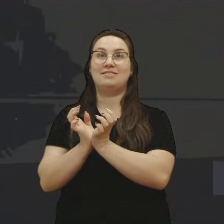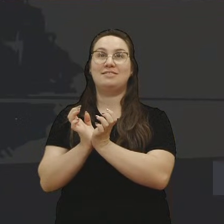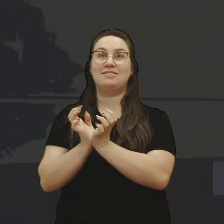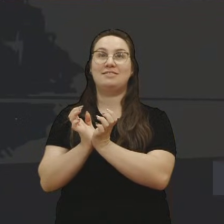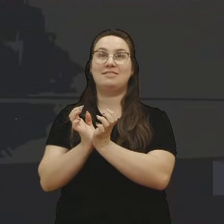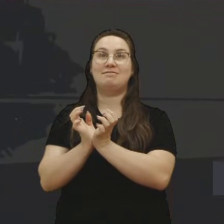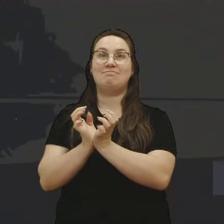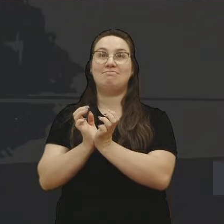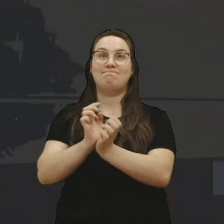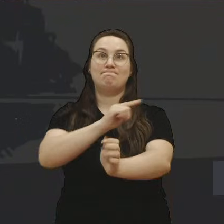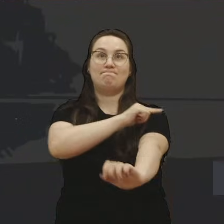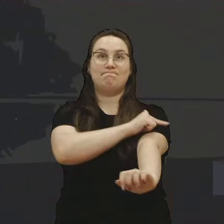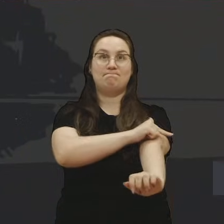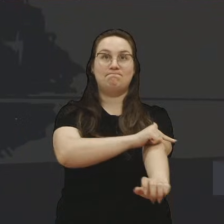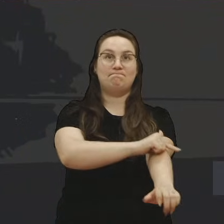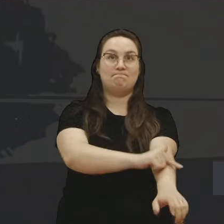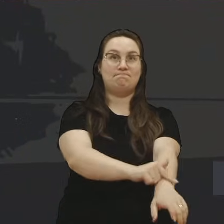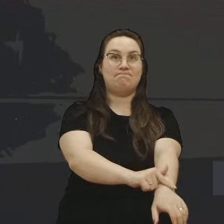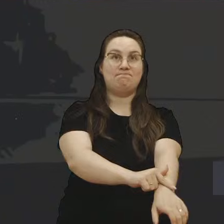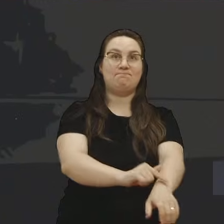Categoria Educacional.